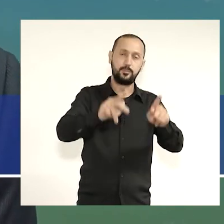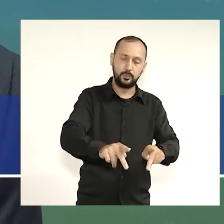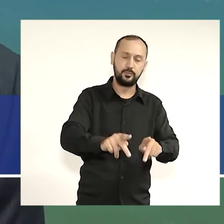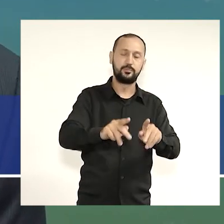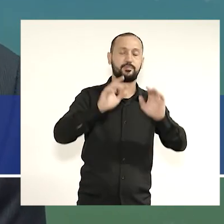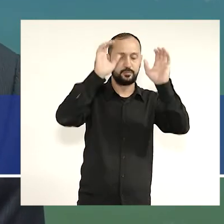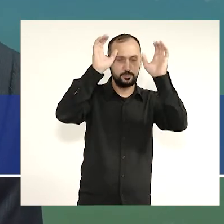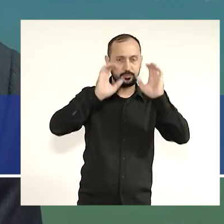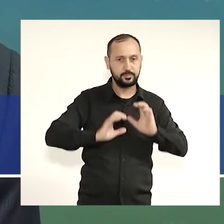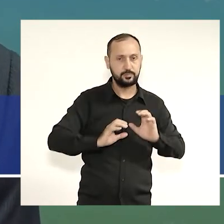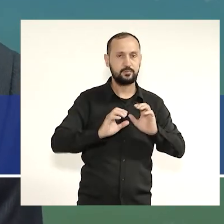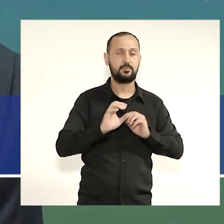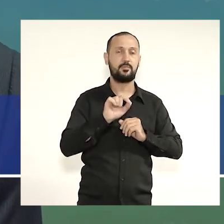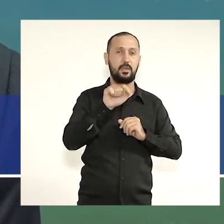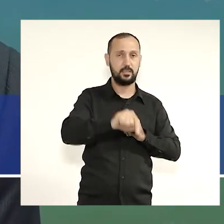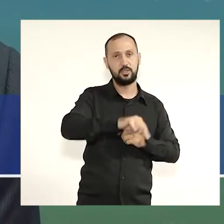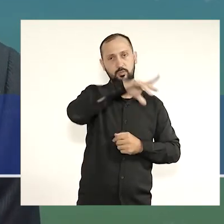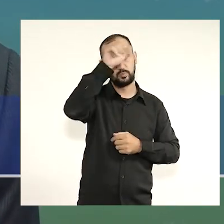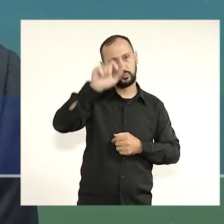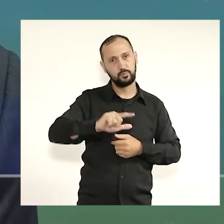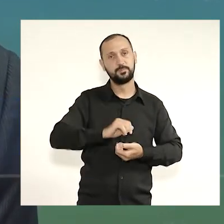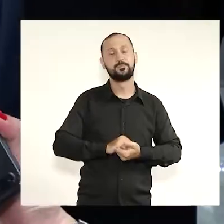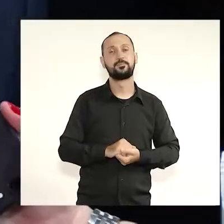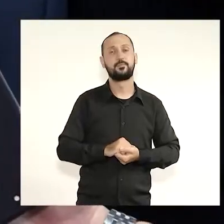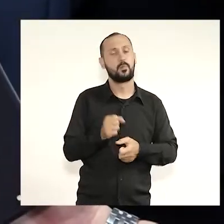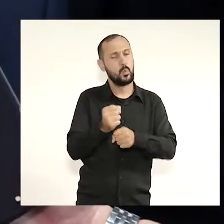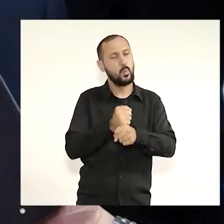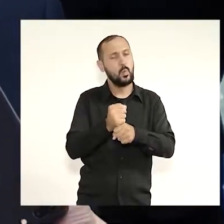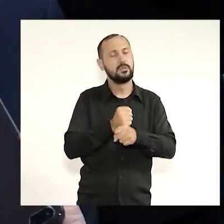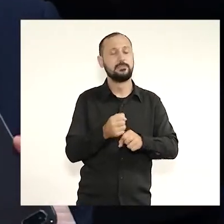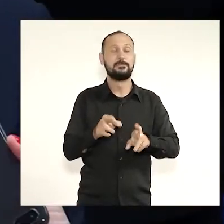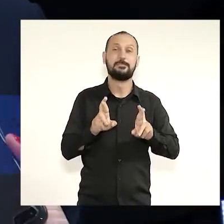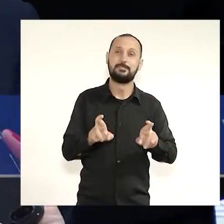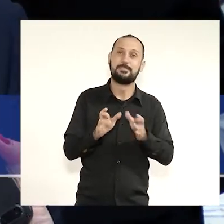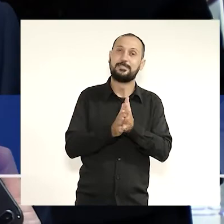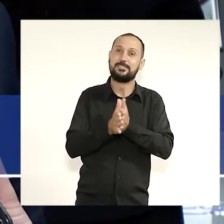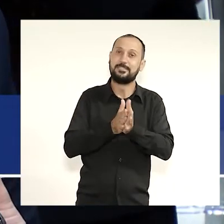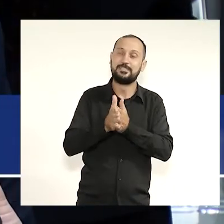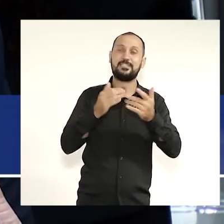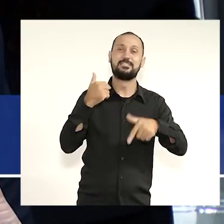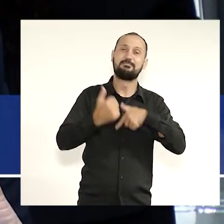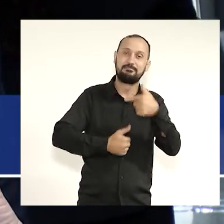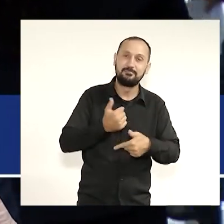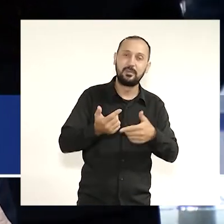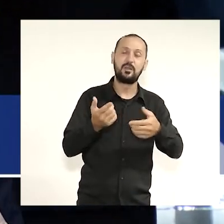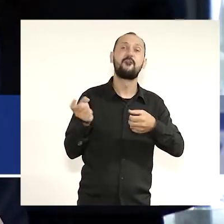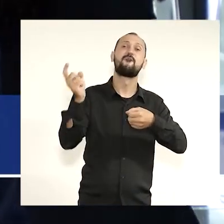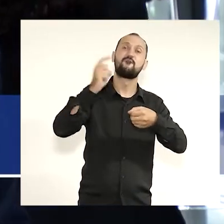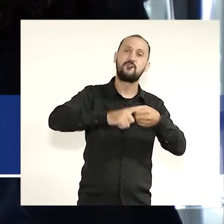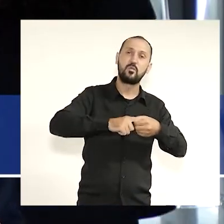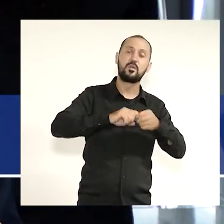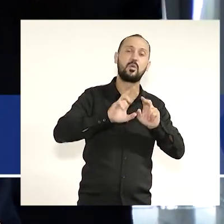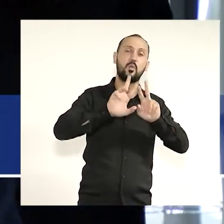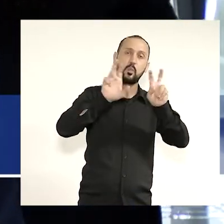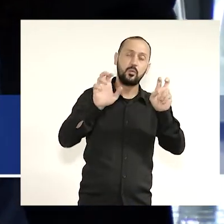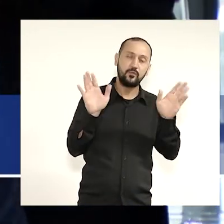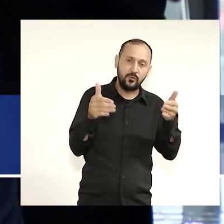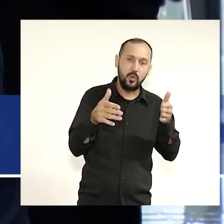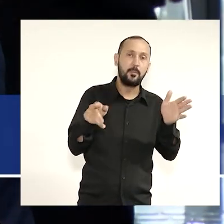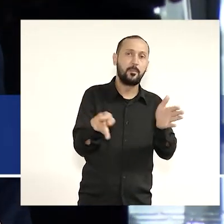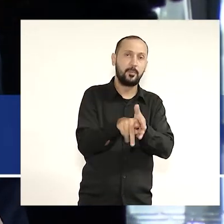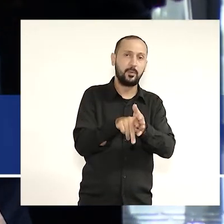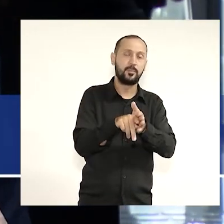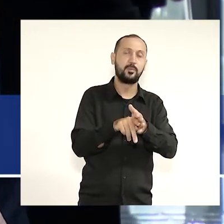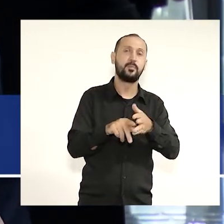sempre a cidadania, o cidadão do Mato Grosso do Sul. Um ano de muita expectativa, de muito trabalho, de voltado muito grande para